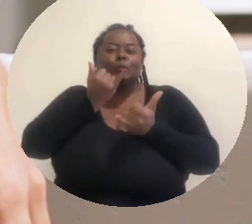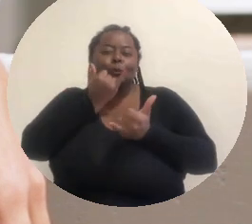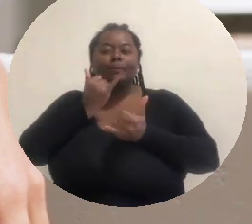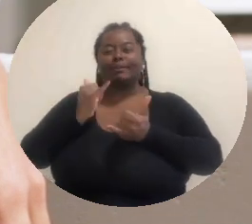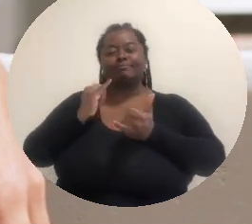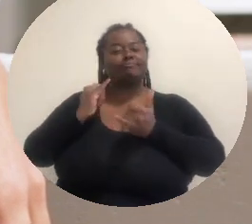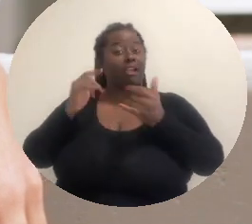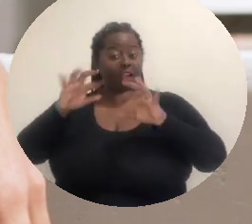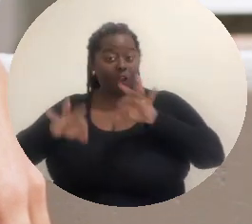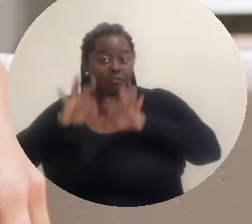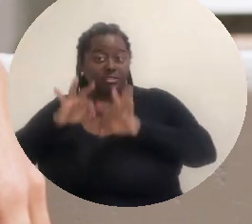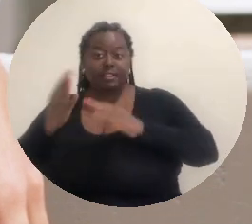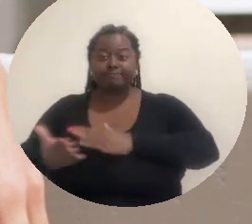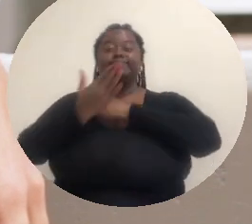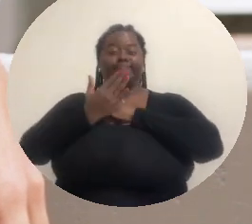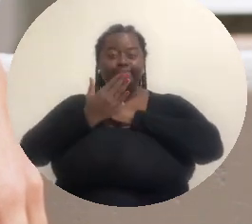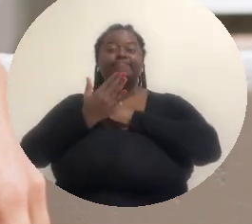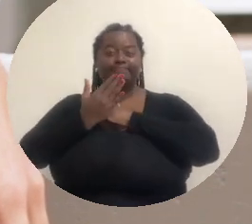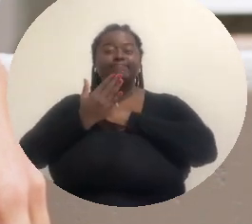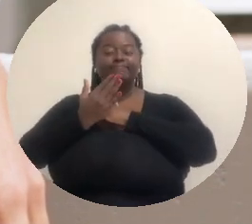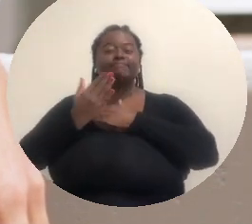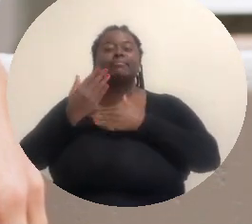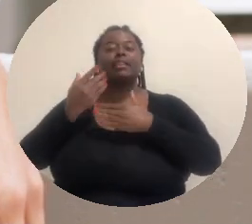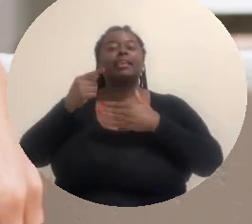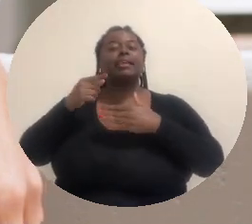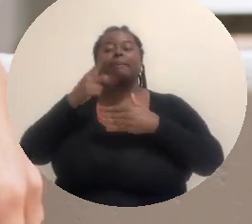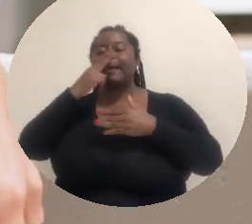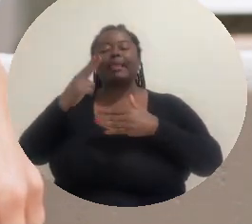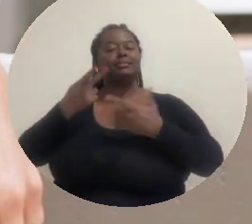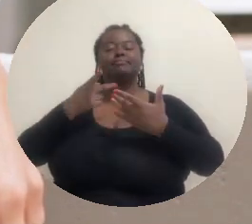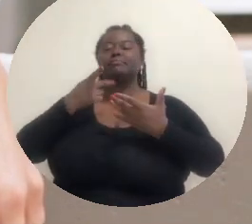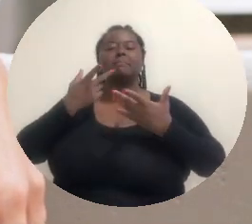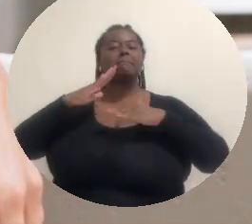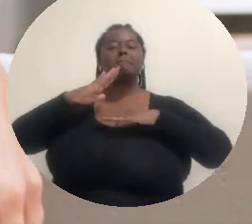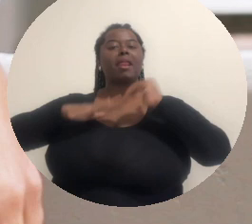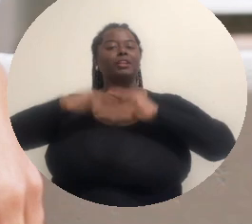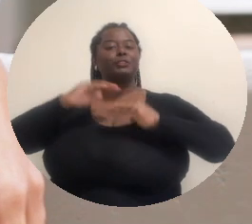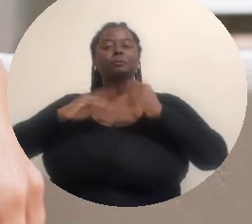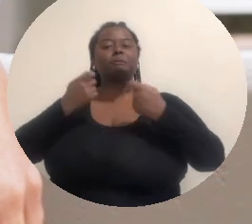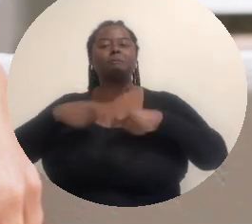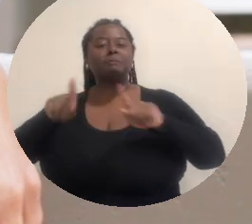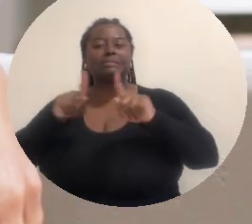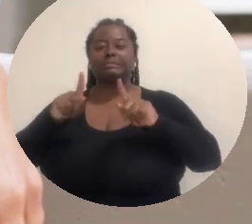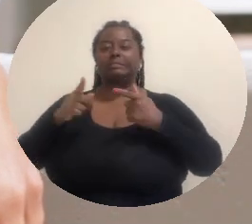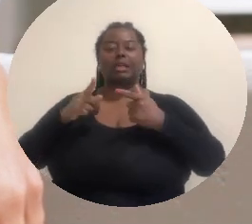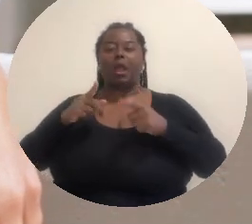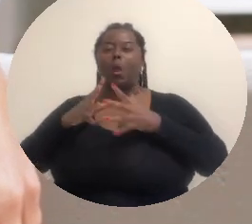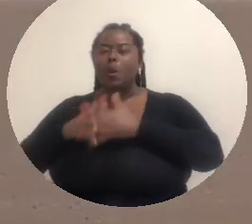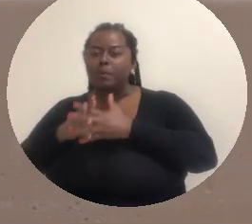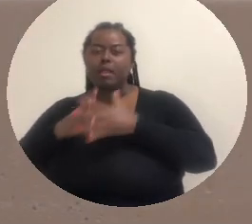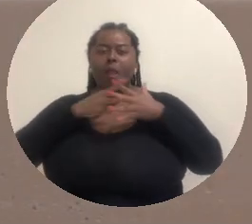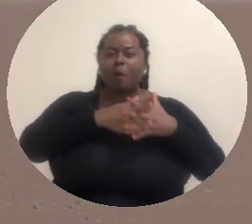me ajudando bastante com isso, em trazer essa ideia de praticidade mesmo, de que você não precisa complicar muitas coisas antes de